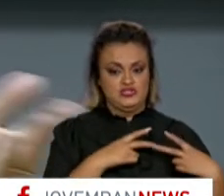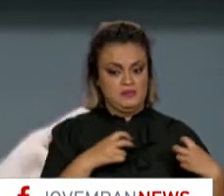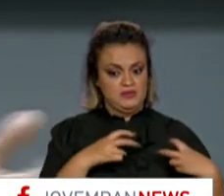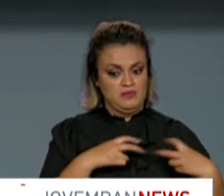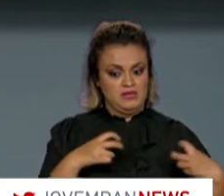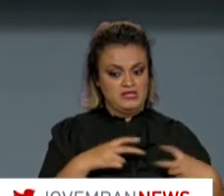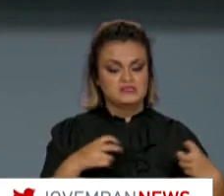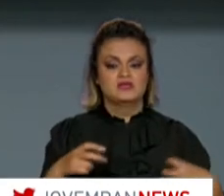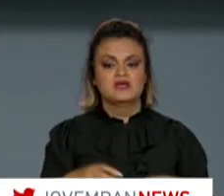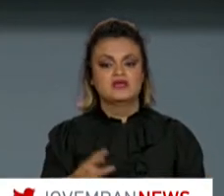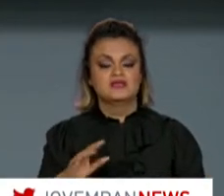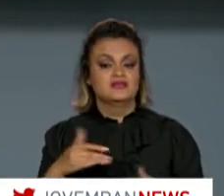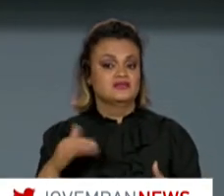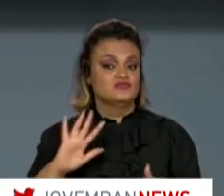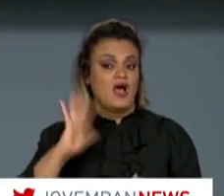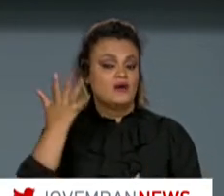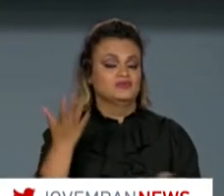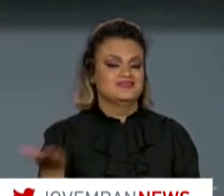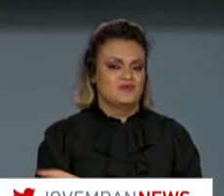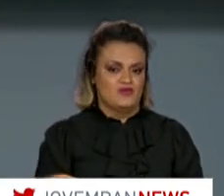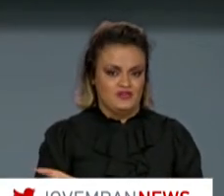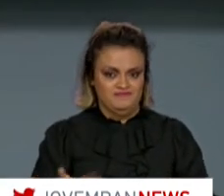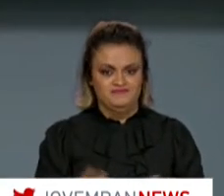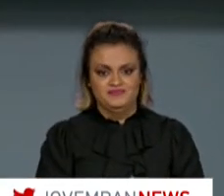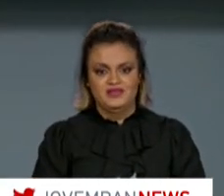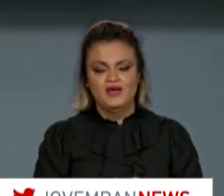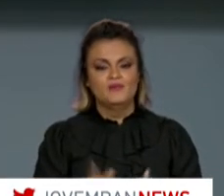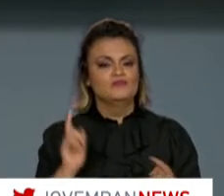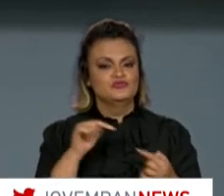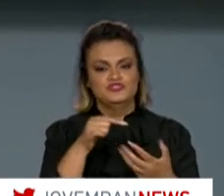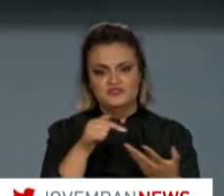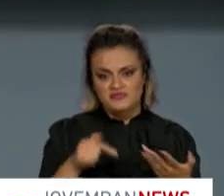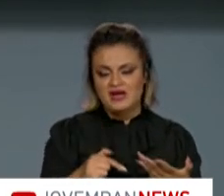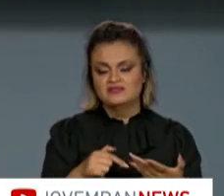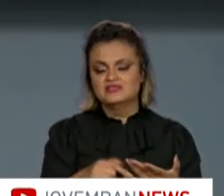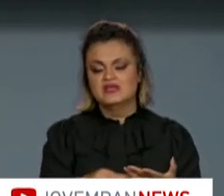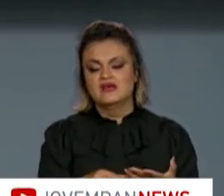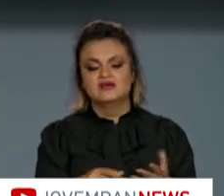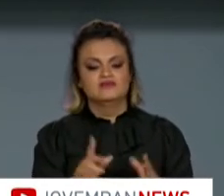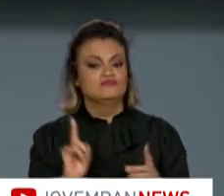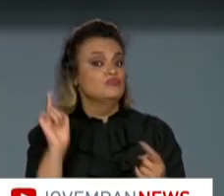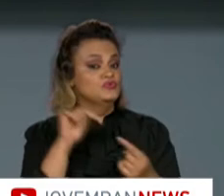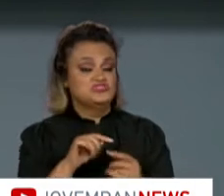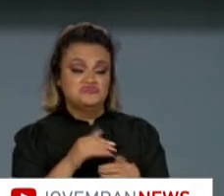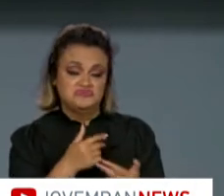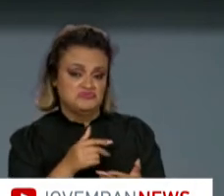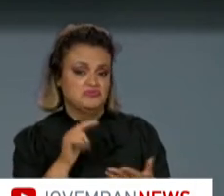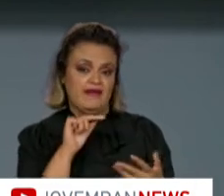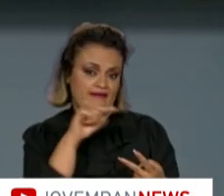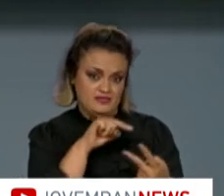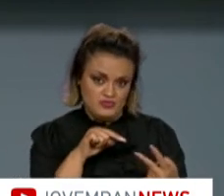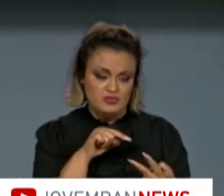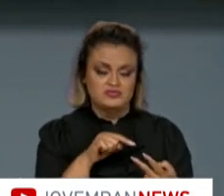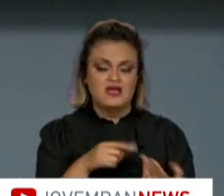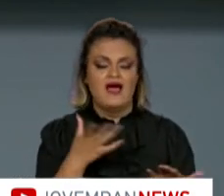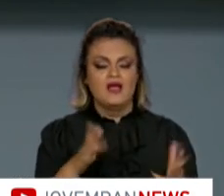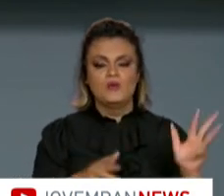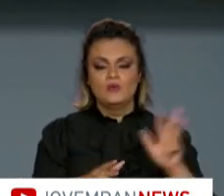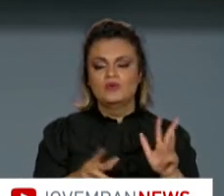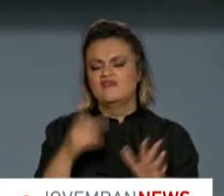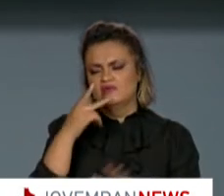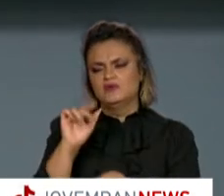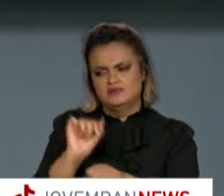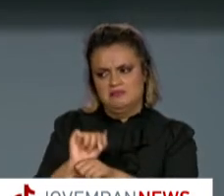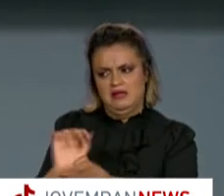que só aconteceu recentemente. Então, por essas razões, e apenas essas razões, o presidente